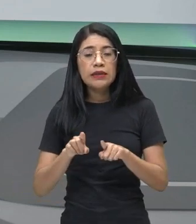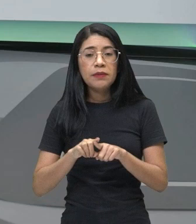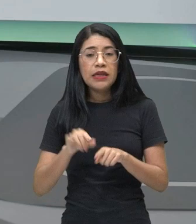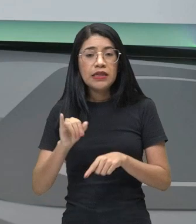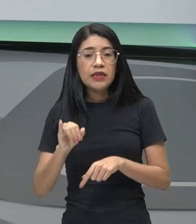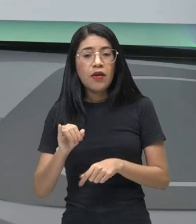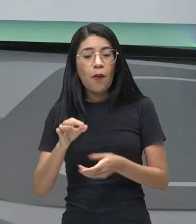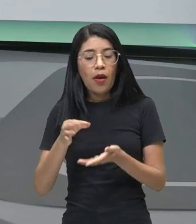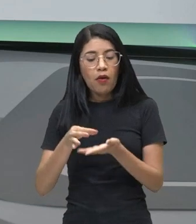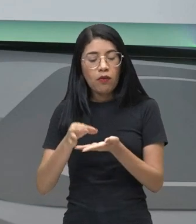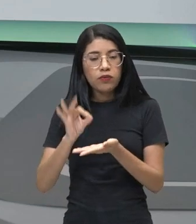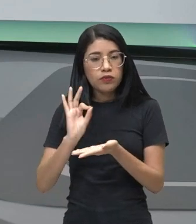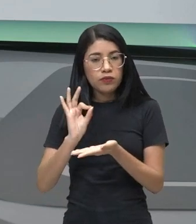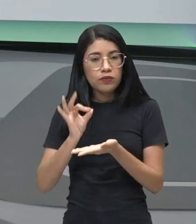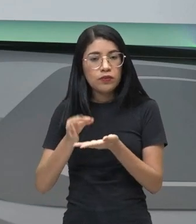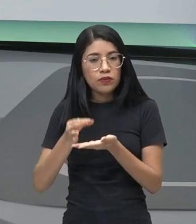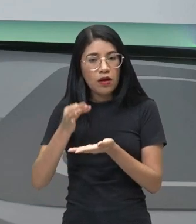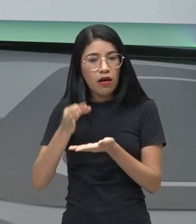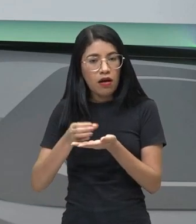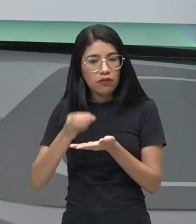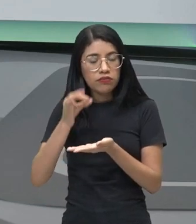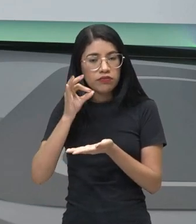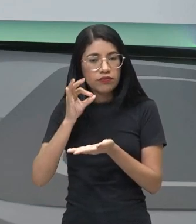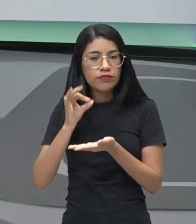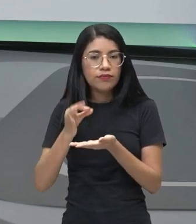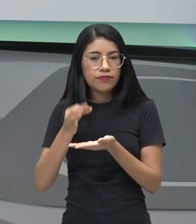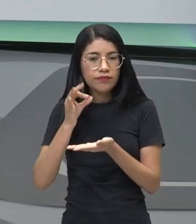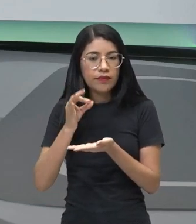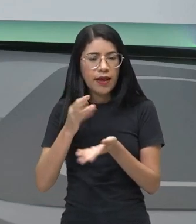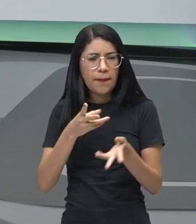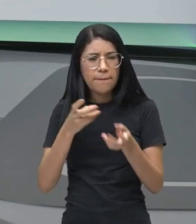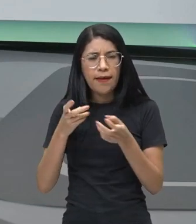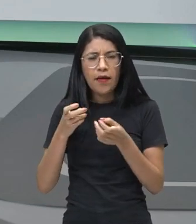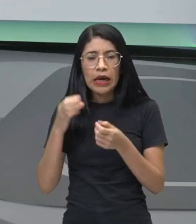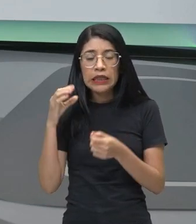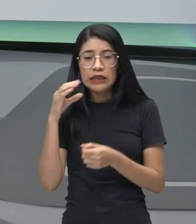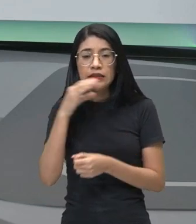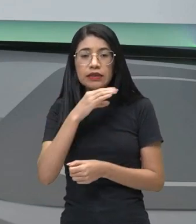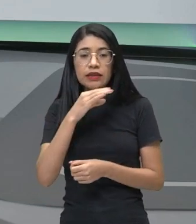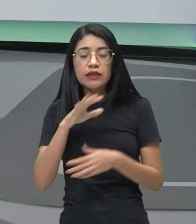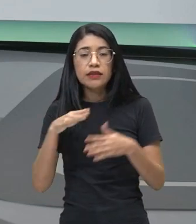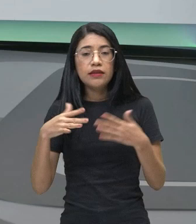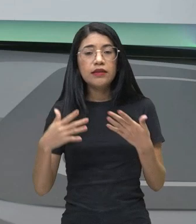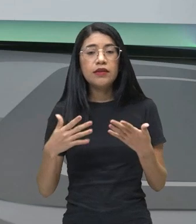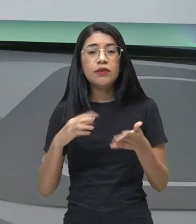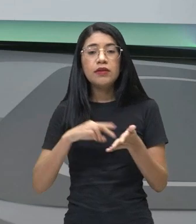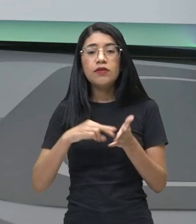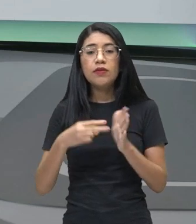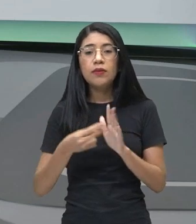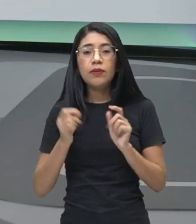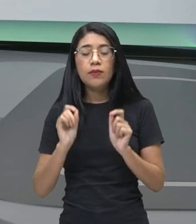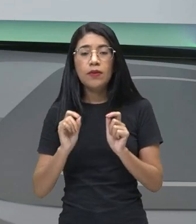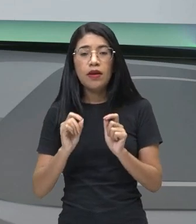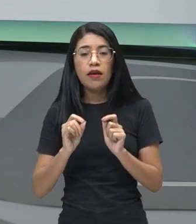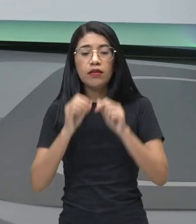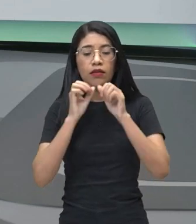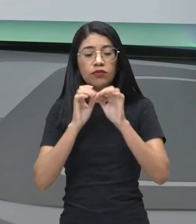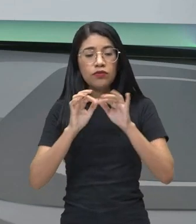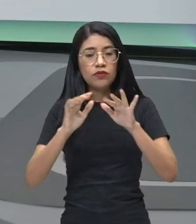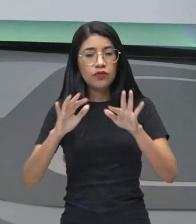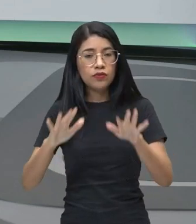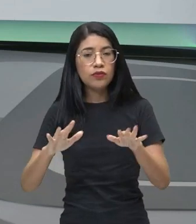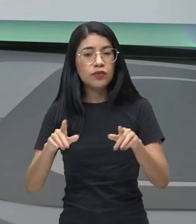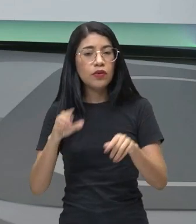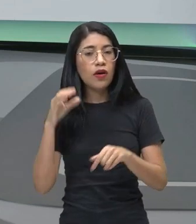a xícara, olha lá, observa que ela está quente. Logo, isso quer dizer o quê? Propagação